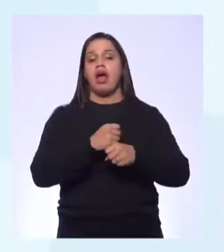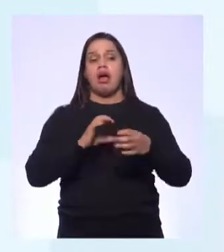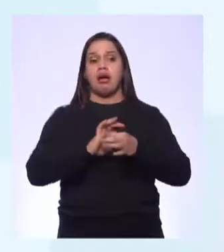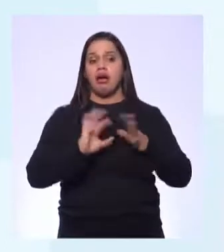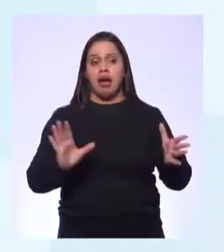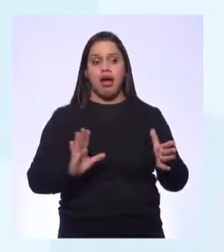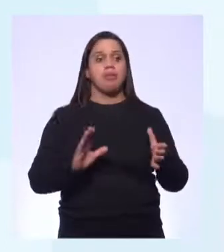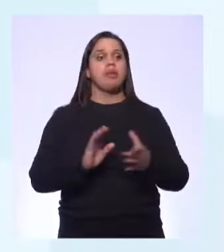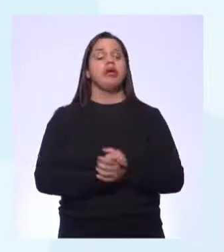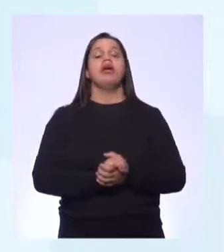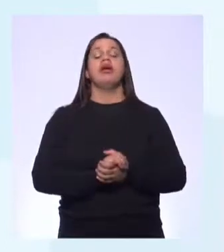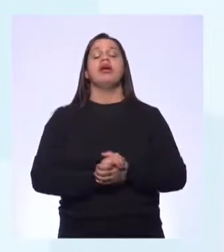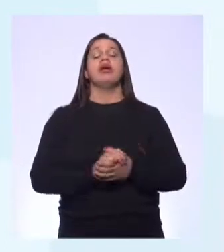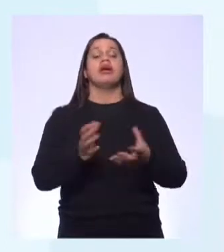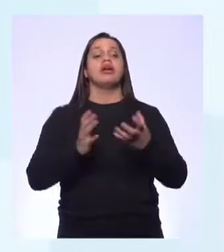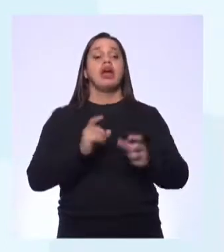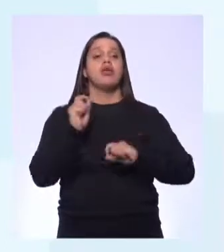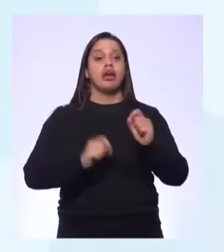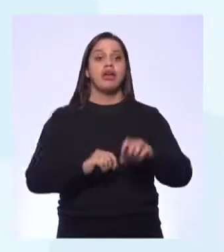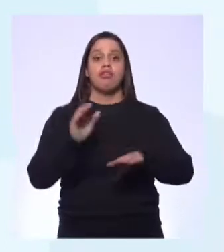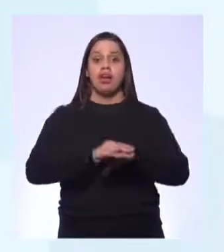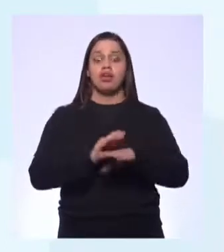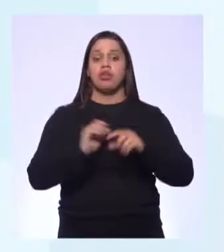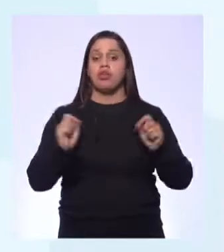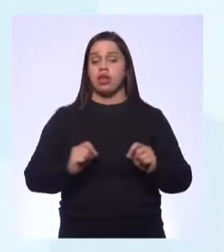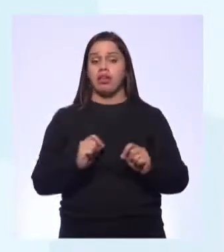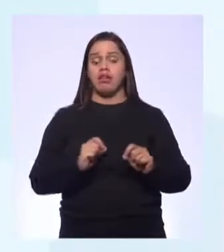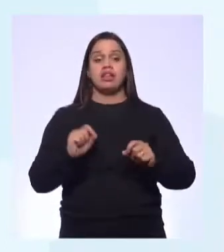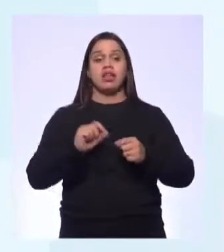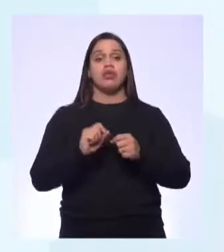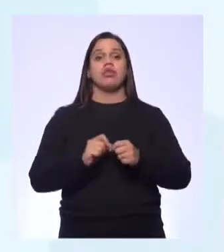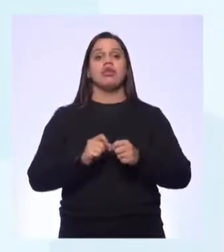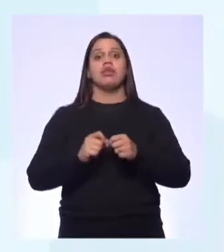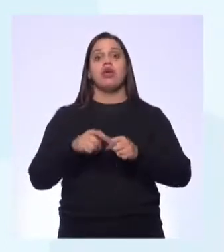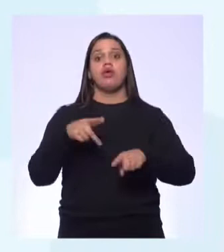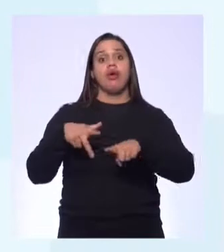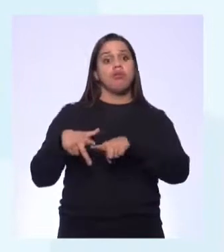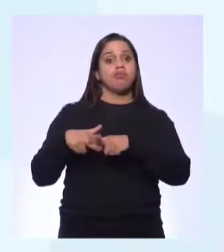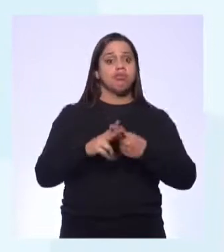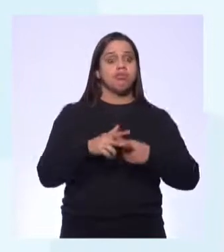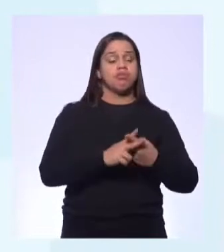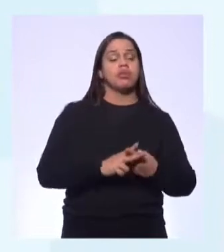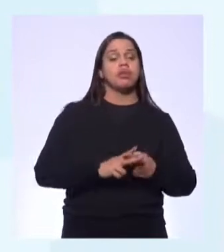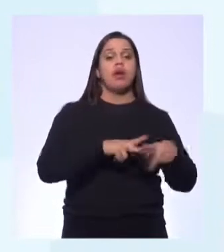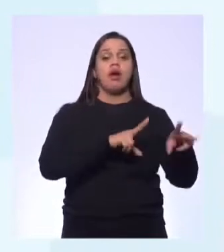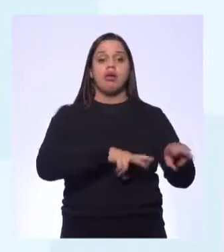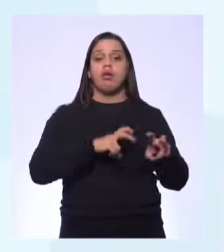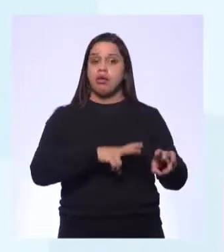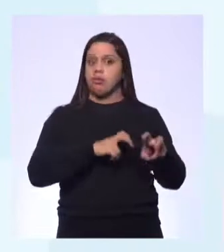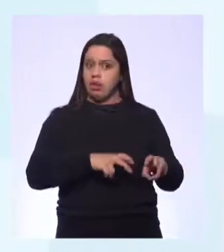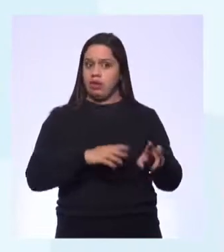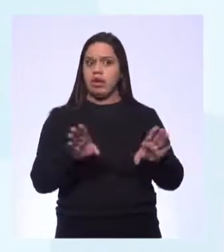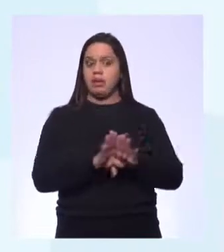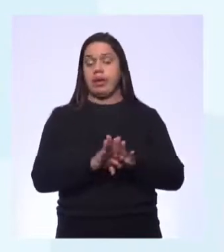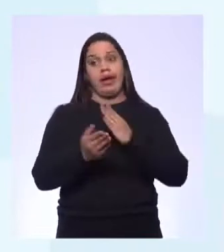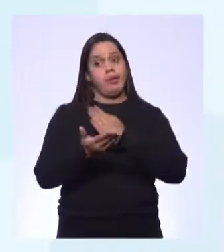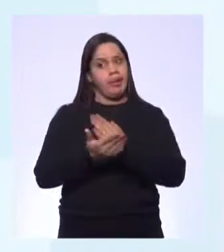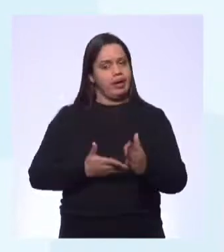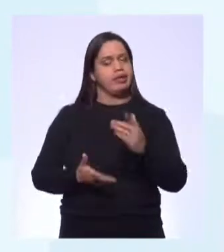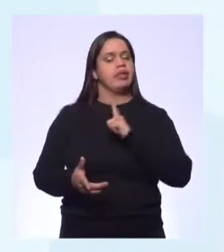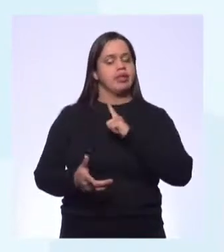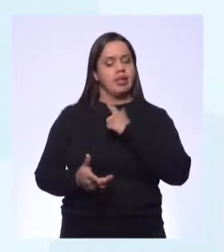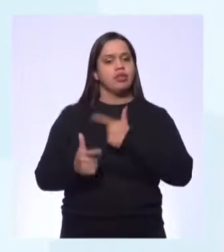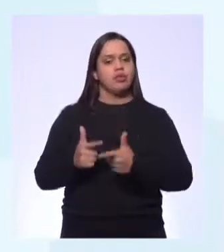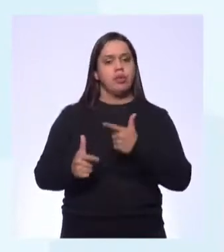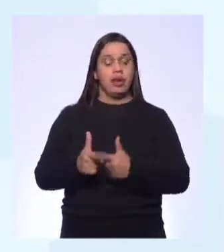a escravidão e realizar uma reforma agrária. Falou de reforma agrária, a gente já começa aí a ter alguns problemas, né? E então